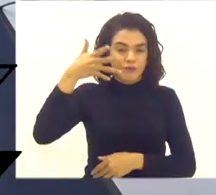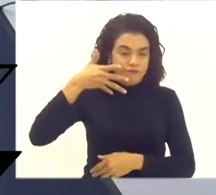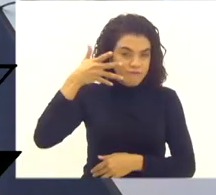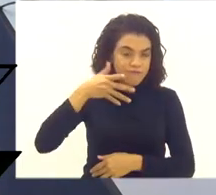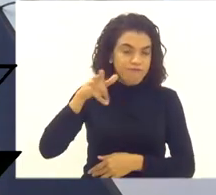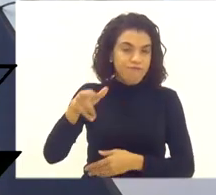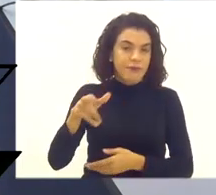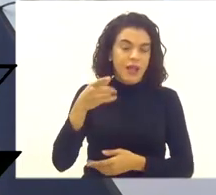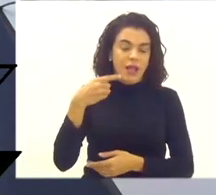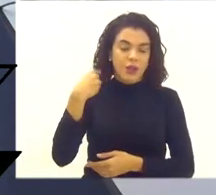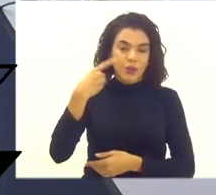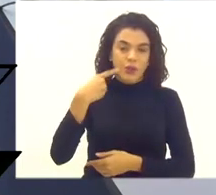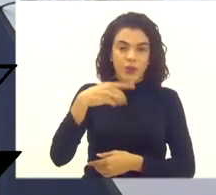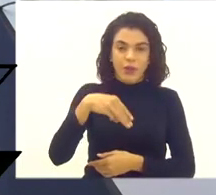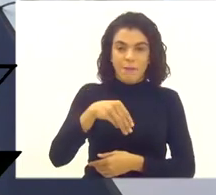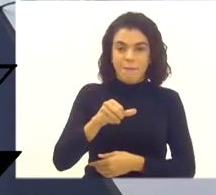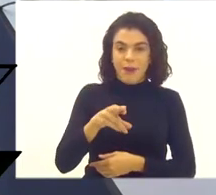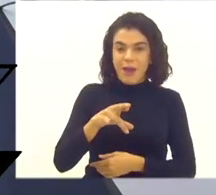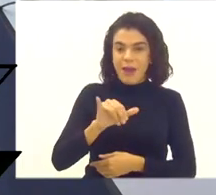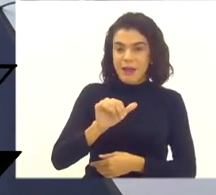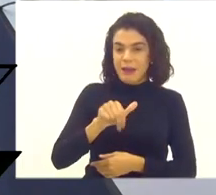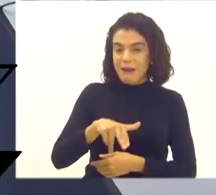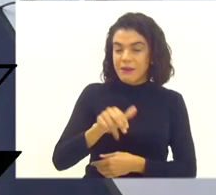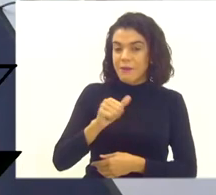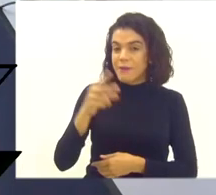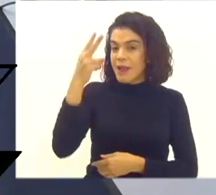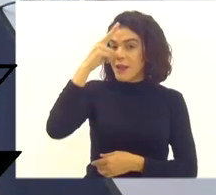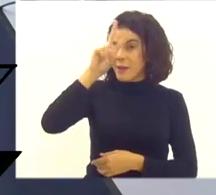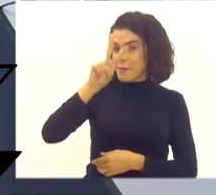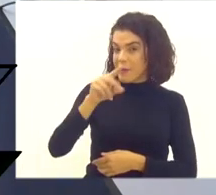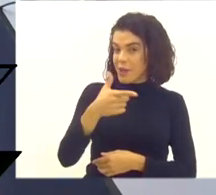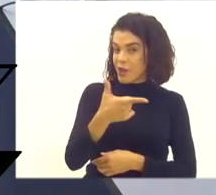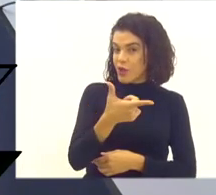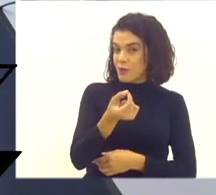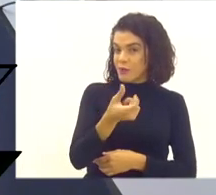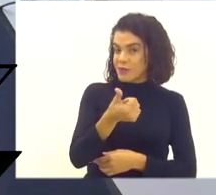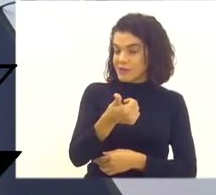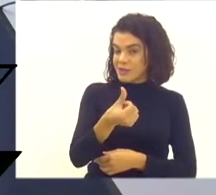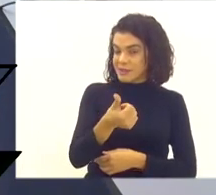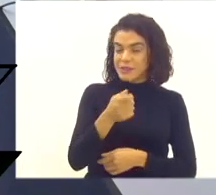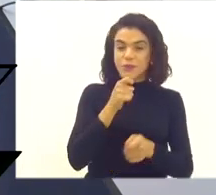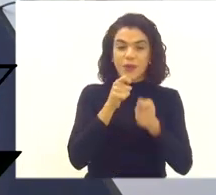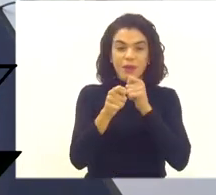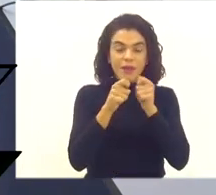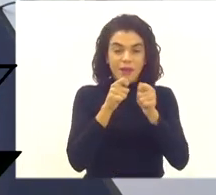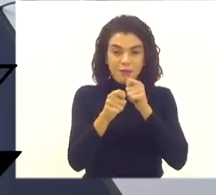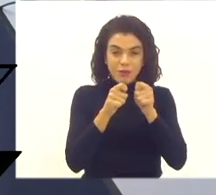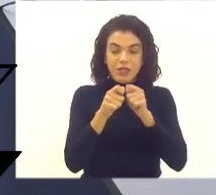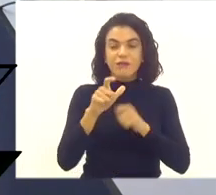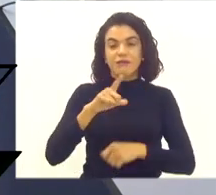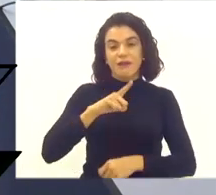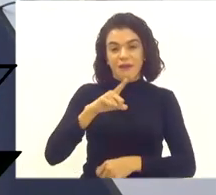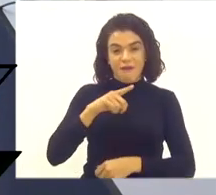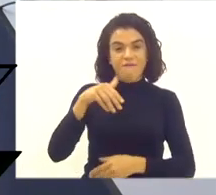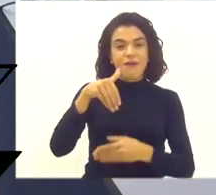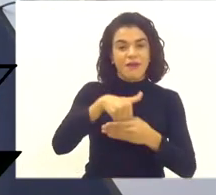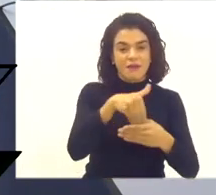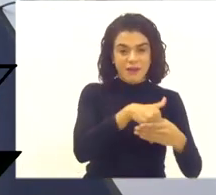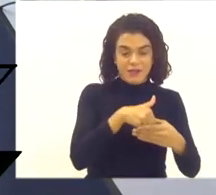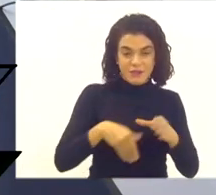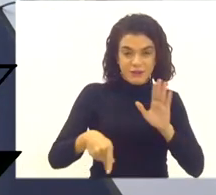Mariana e lembrando de uma reportagem que saiu em 2016 quando tivemos eleições municipais